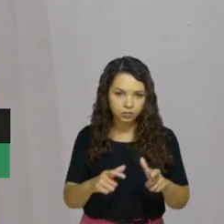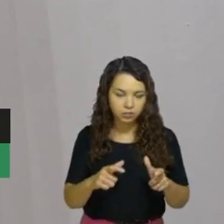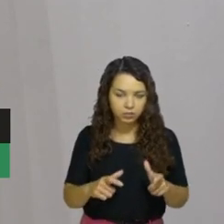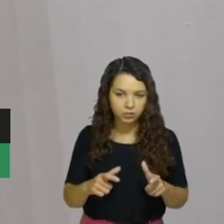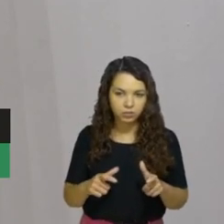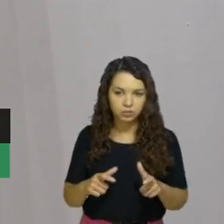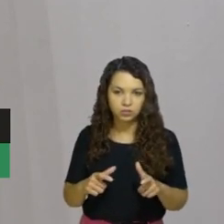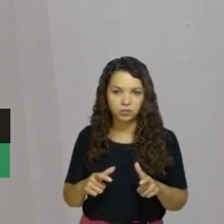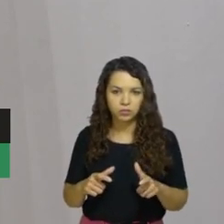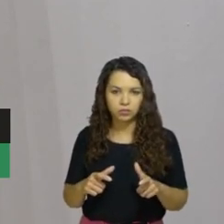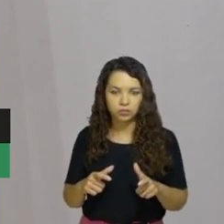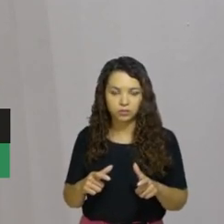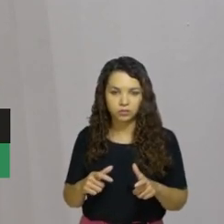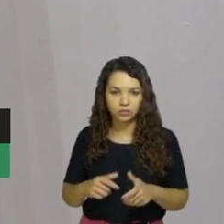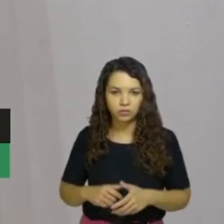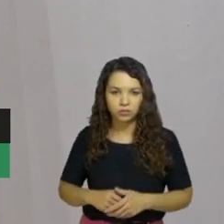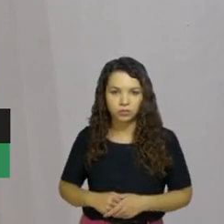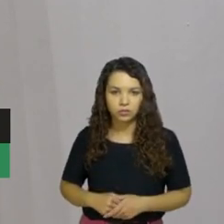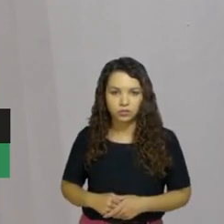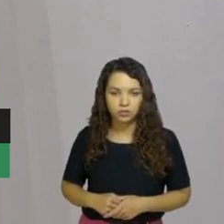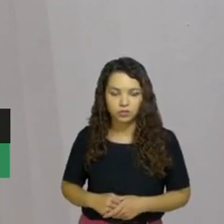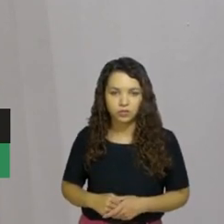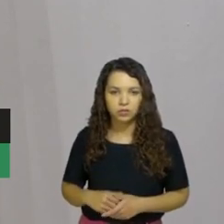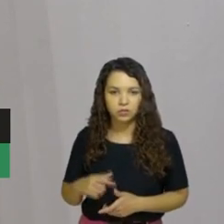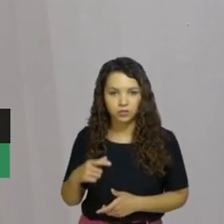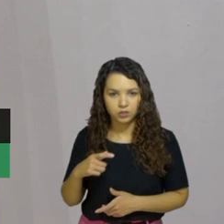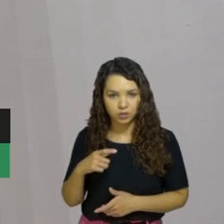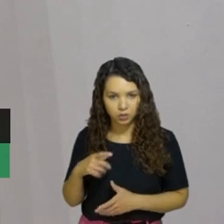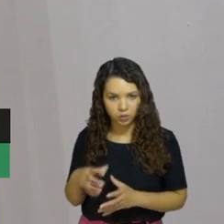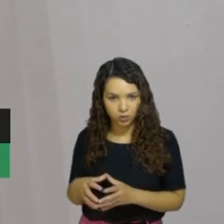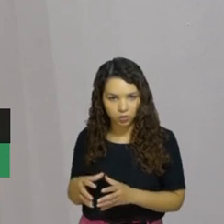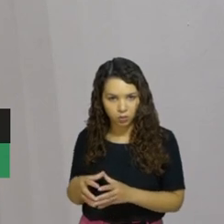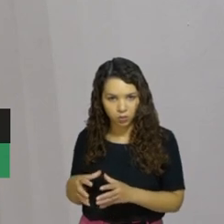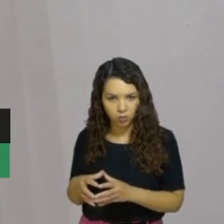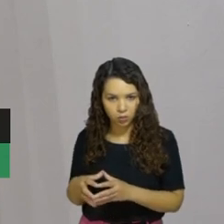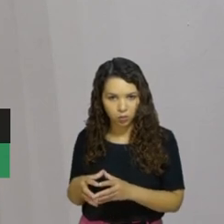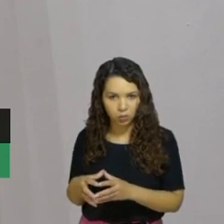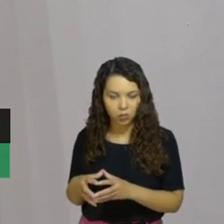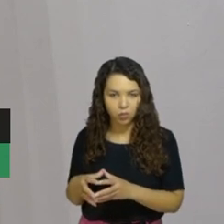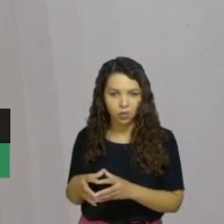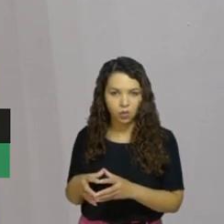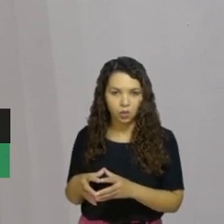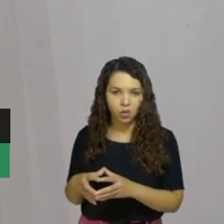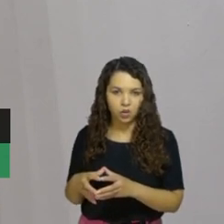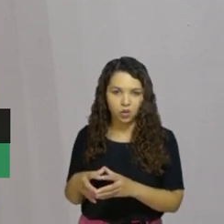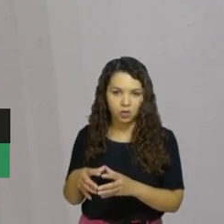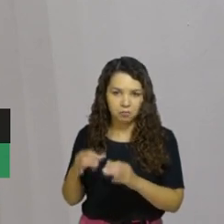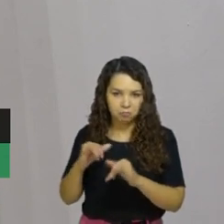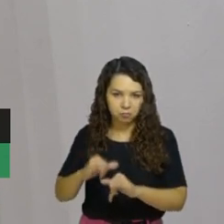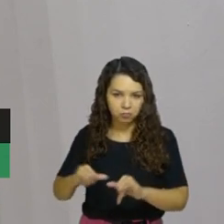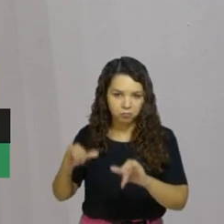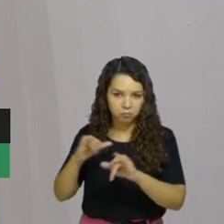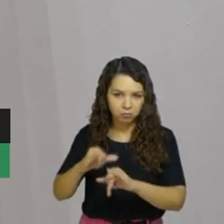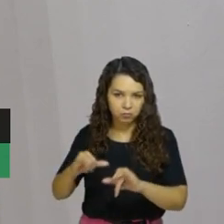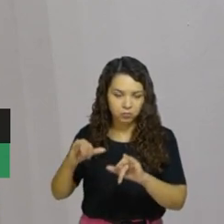extremistas vêm fazendo com suas fake news,